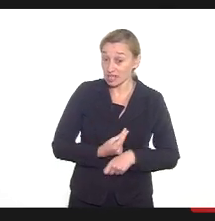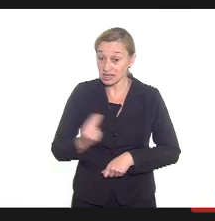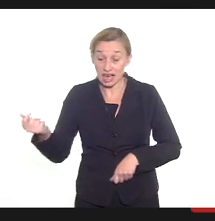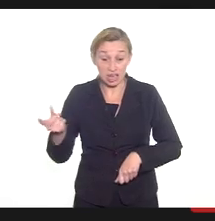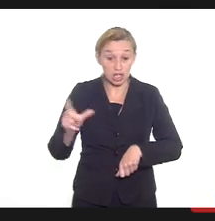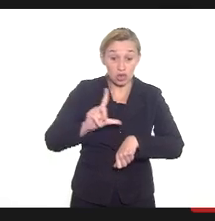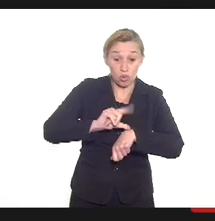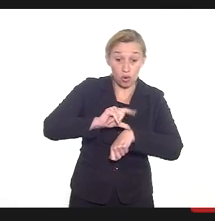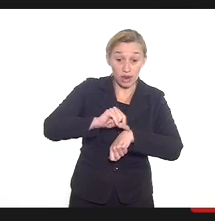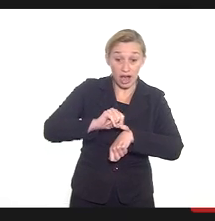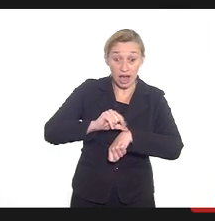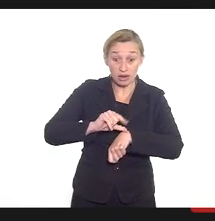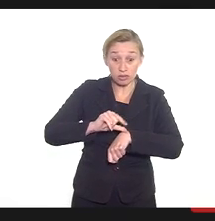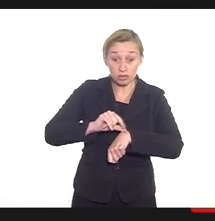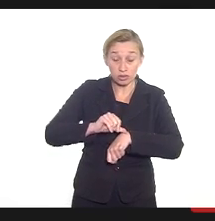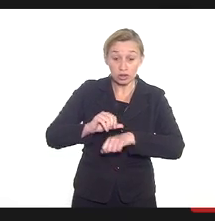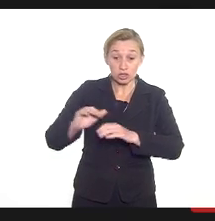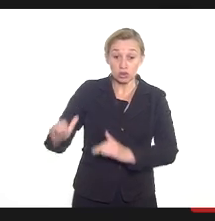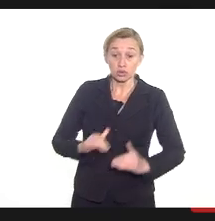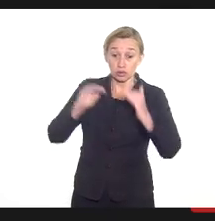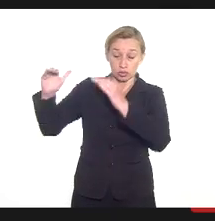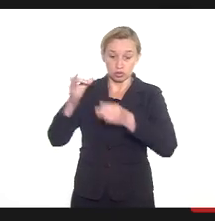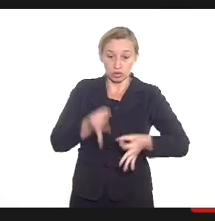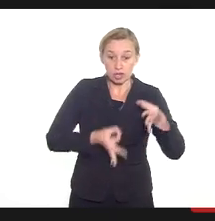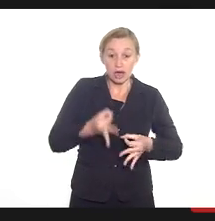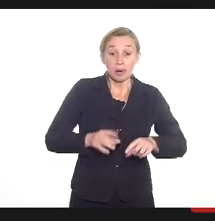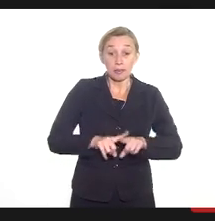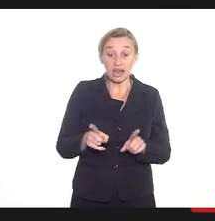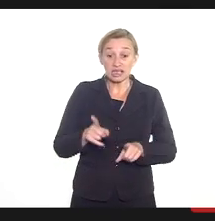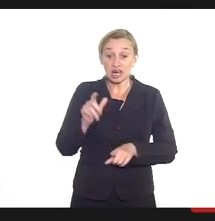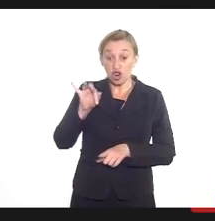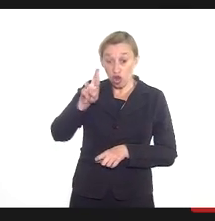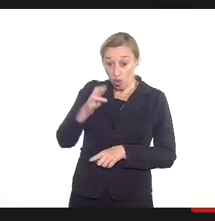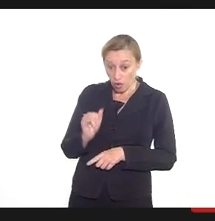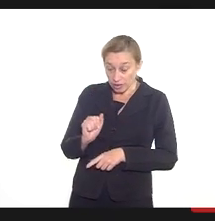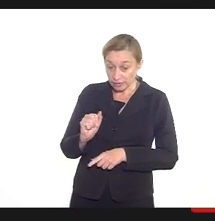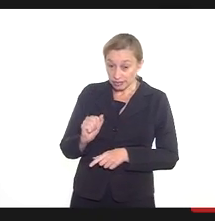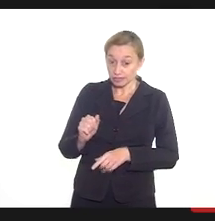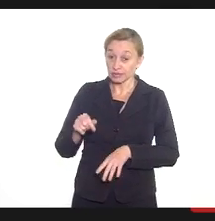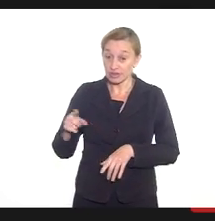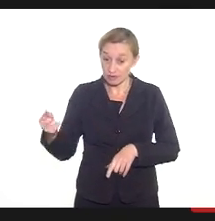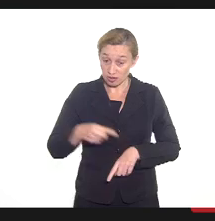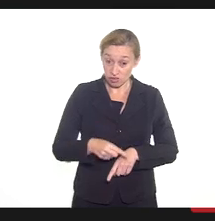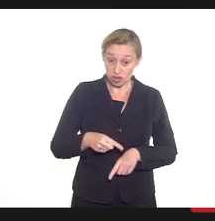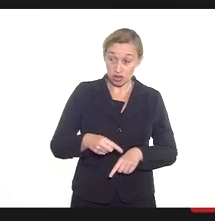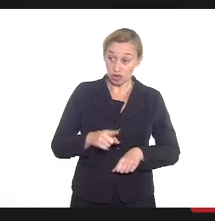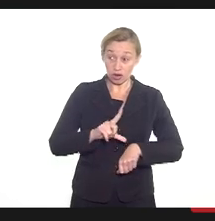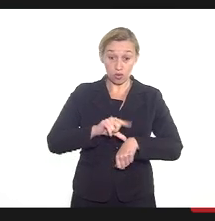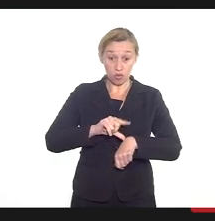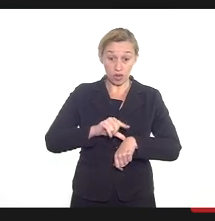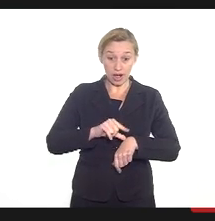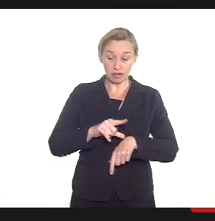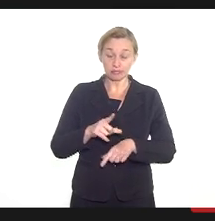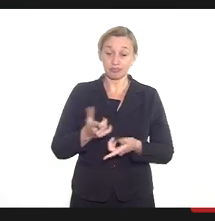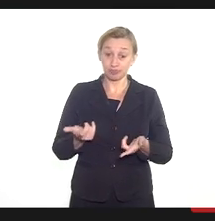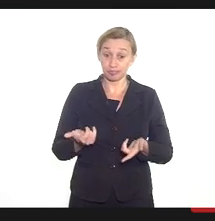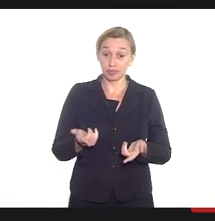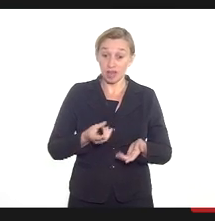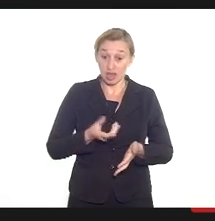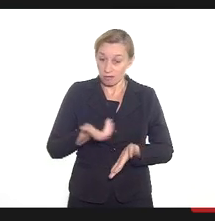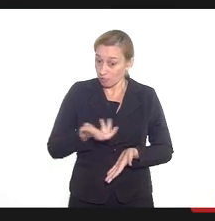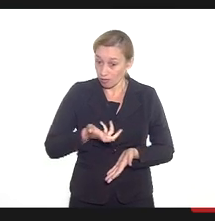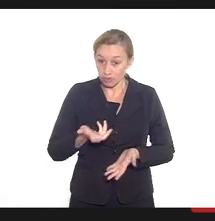do desembargador, mas a gente vai botar a Glória, que ela está com horários muito apertado, e a gente faz questão